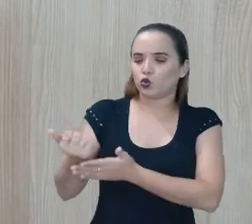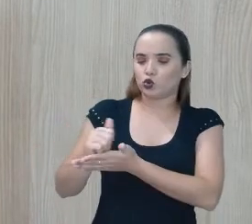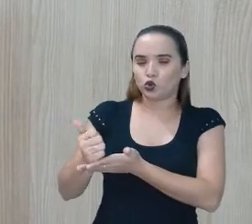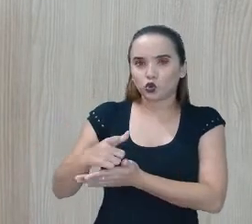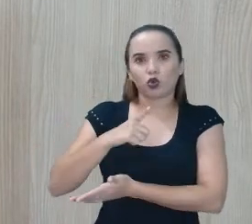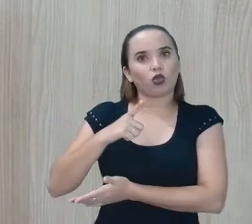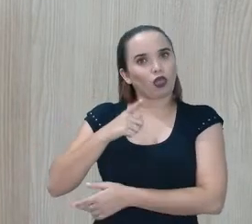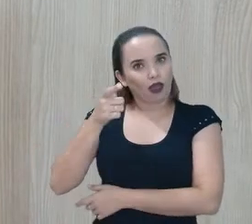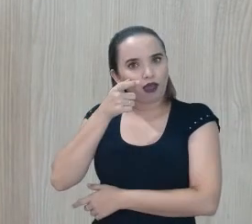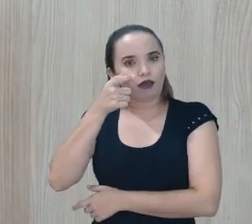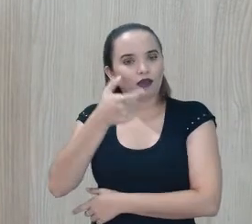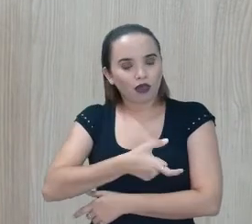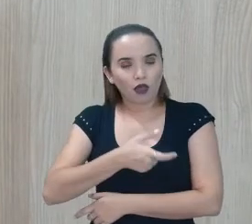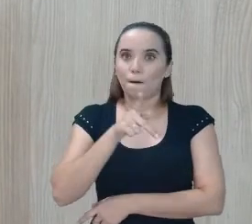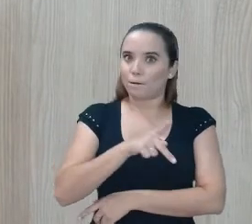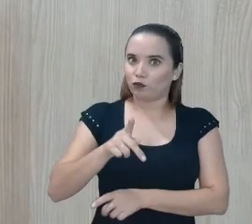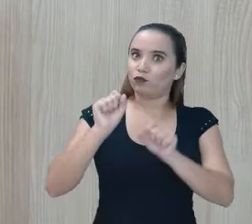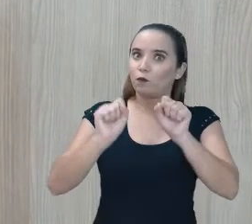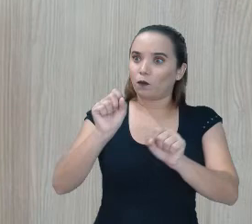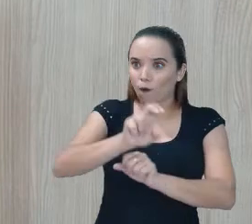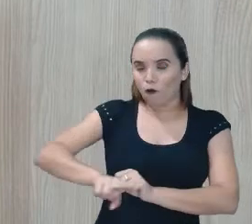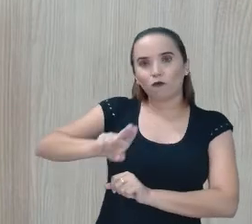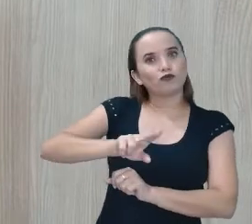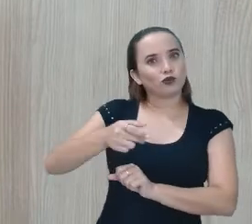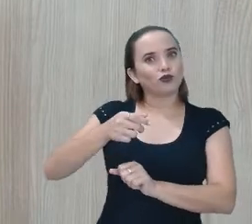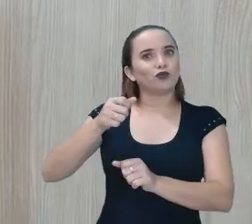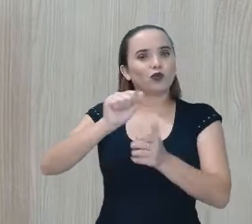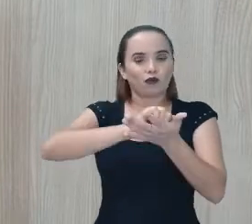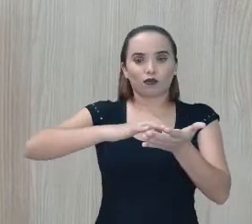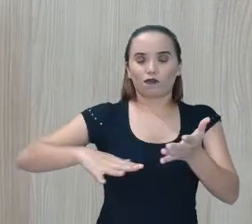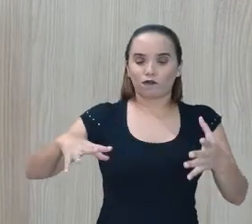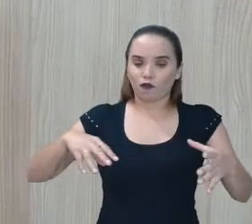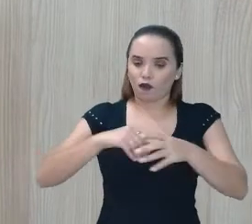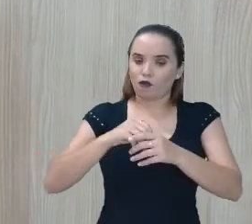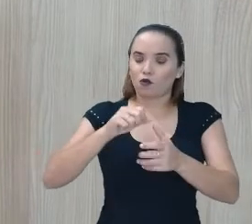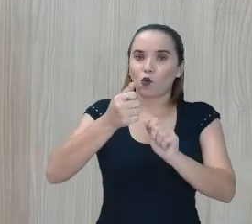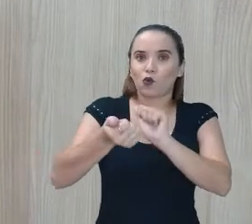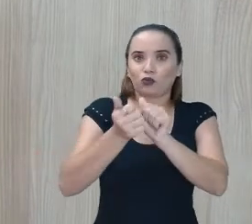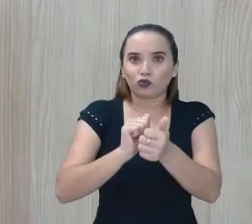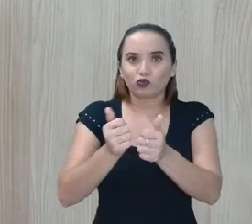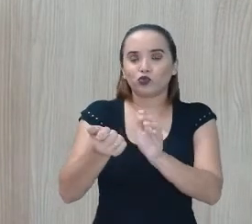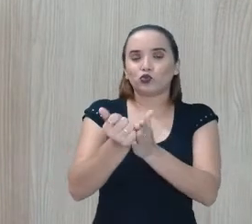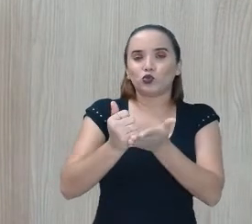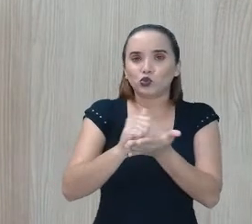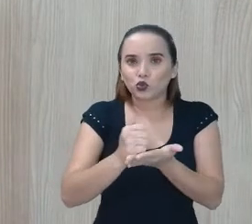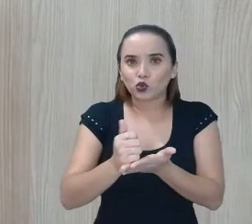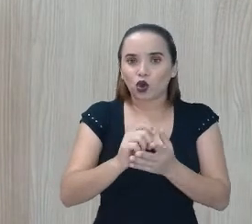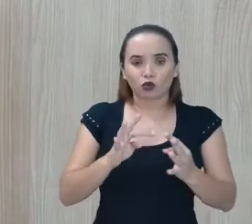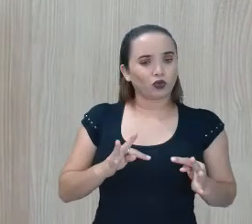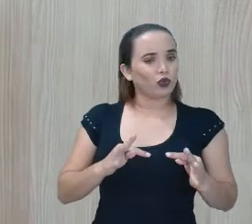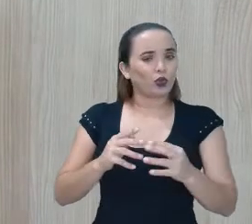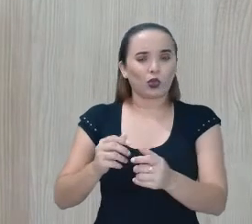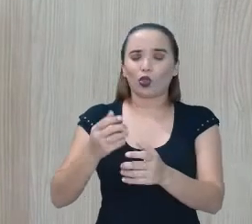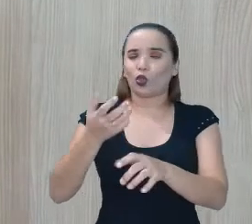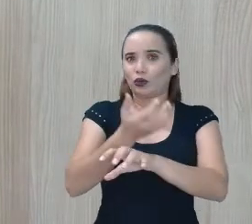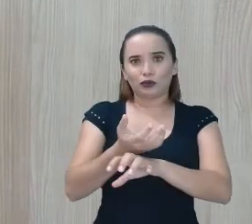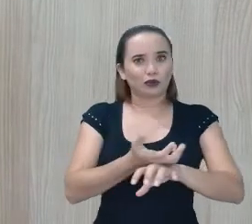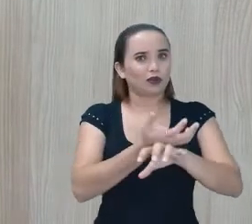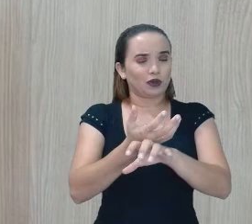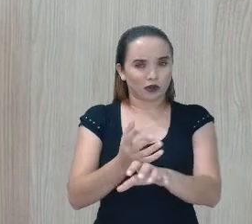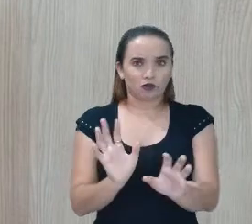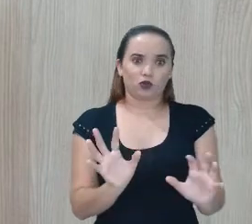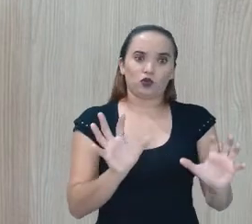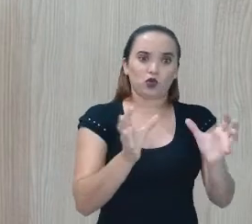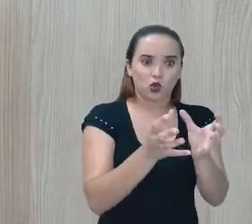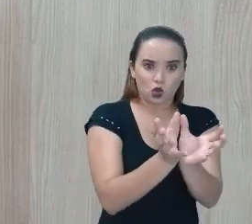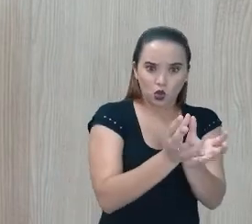professor pode usar atividades com jogos em todas as disciplinas. Não é? Então, tanto em grupo